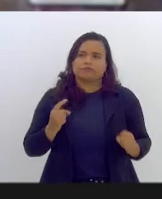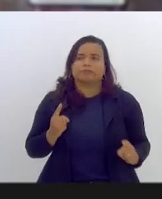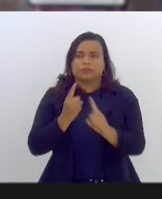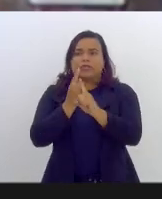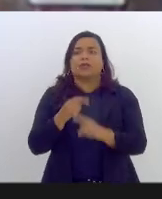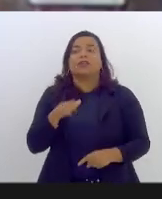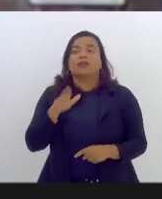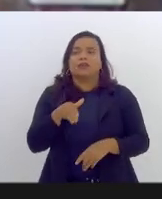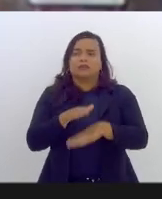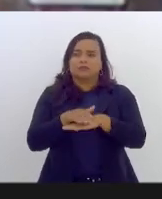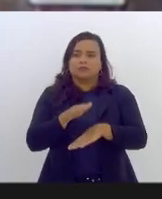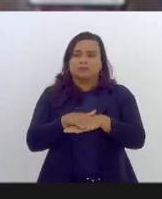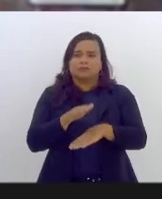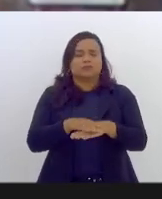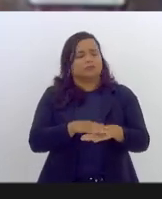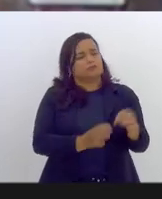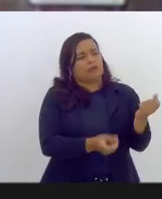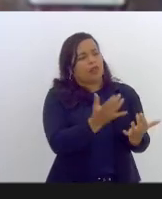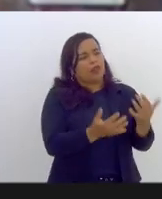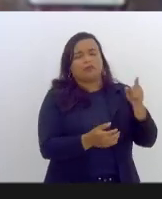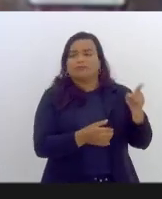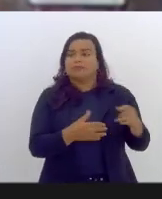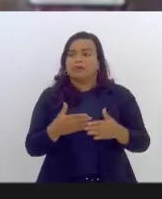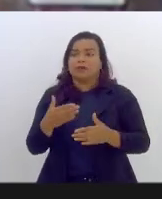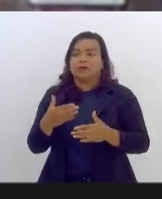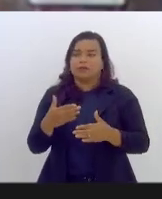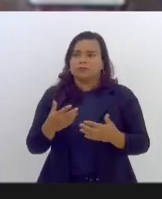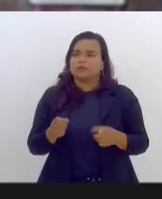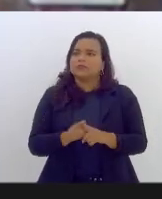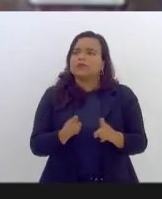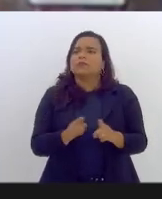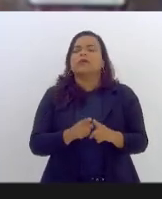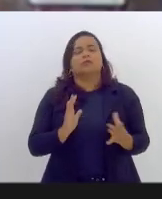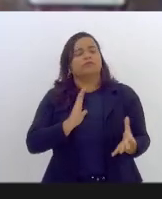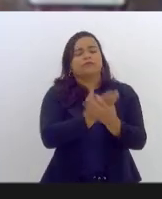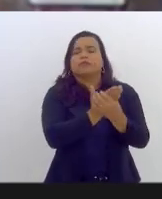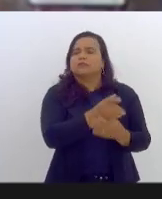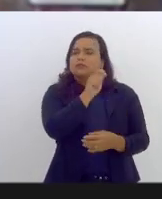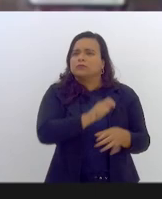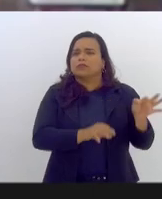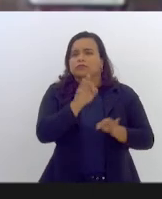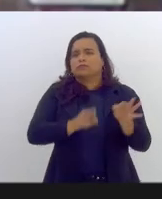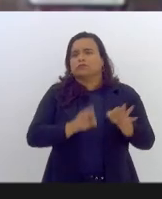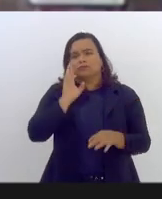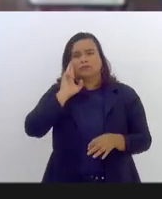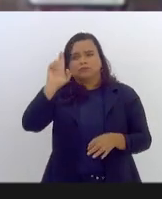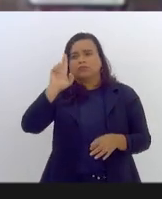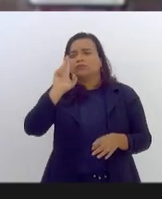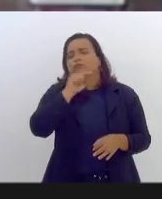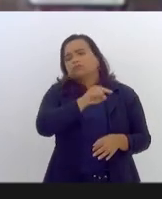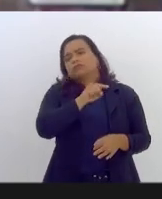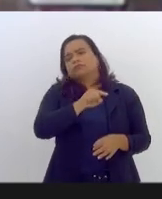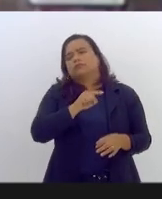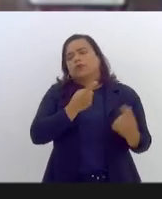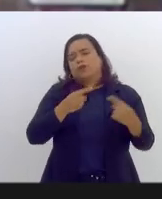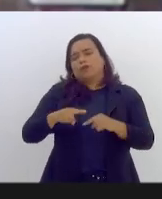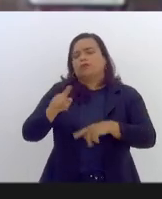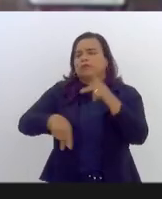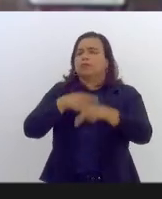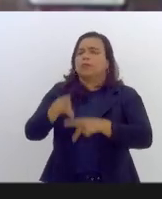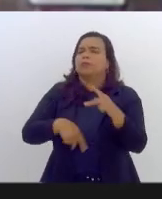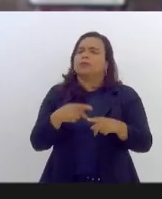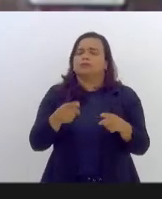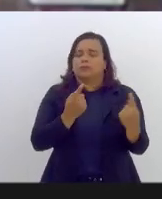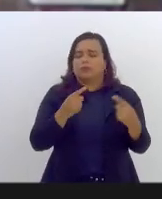identificar, processar, julgar e punir os culpados por essa barbaridade contra o nosso povo e contra a memória de